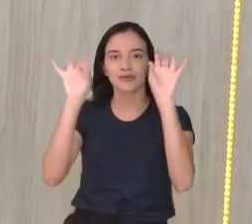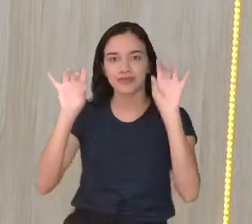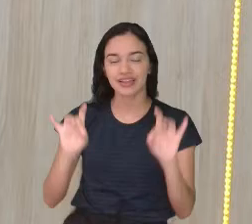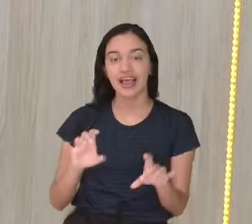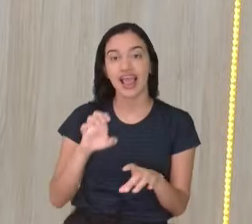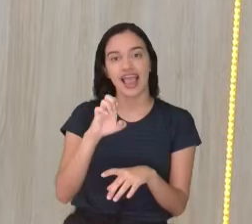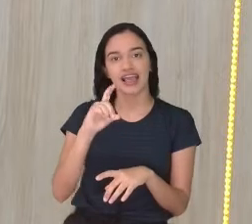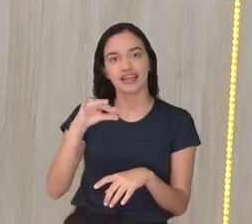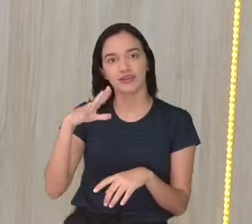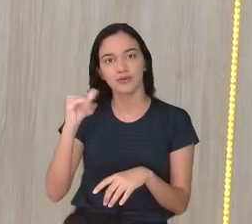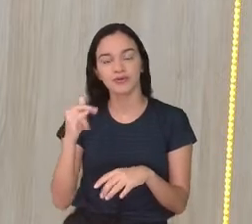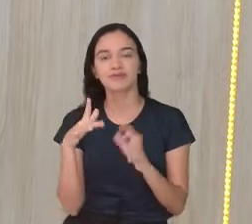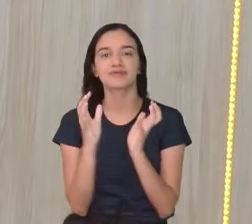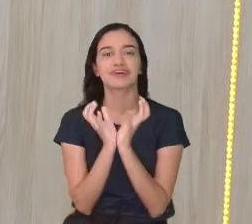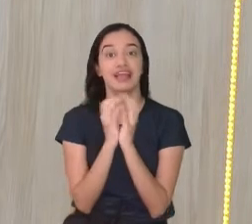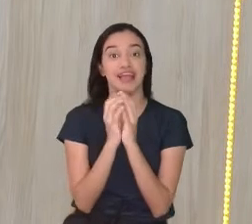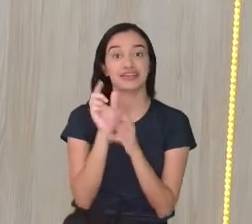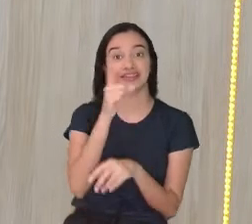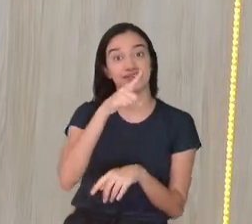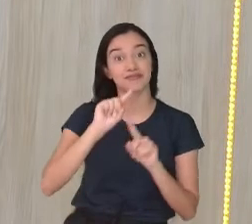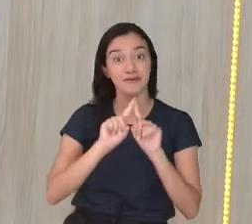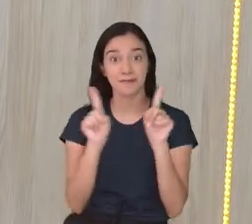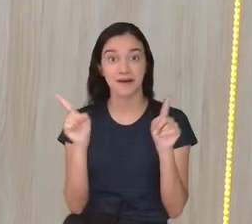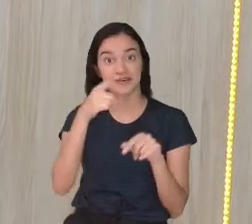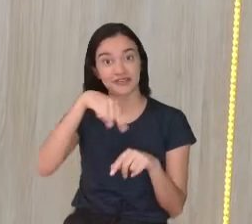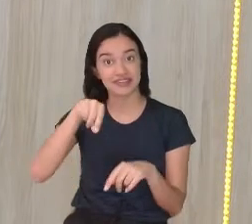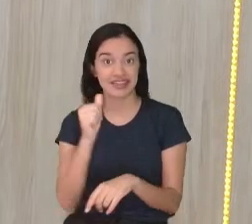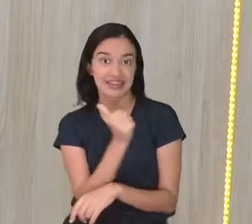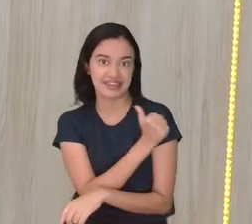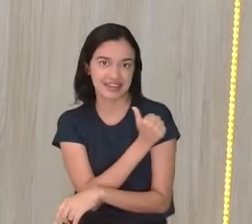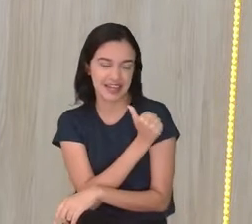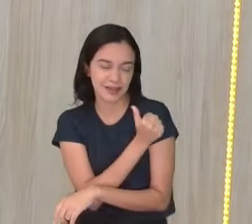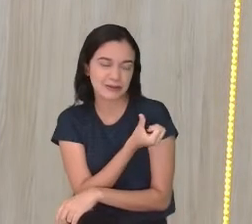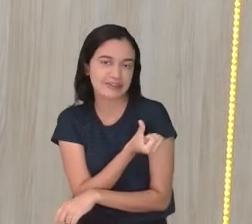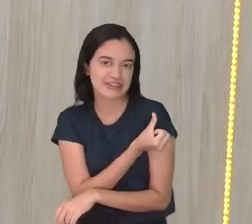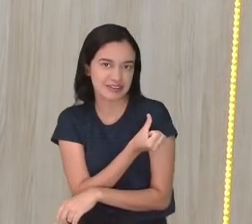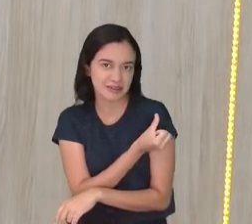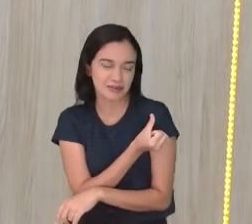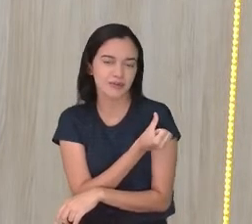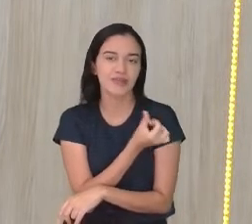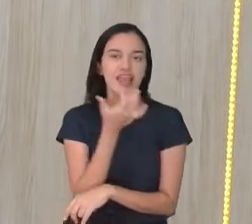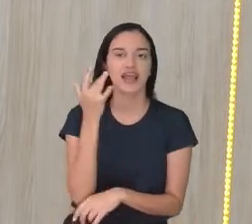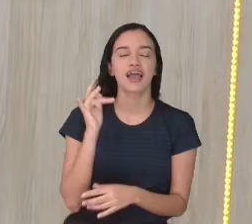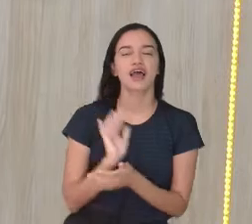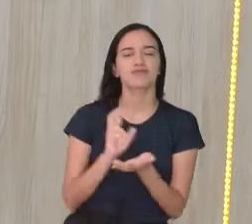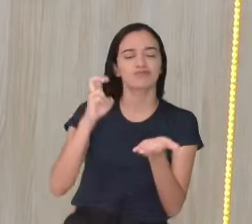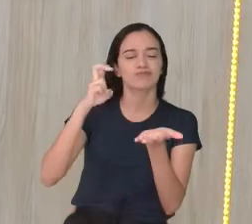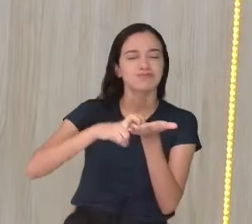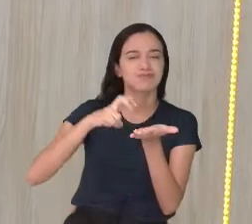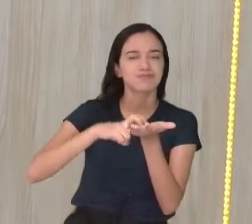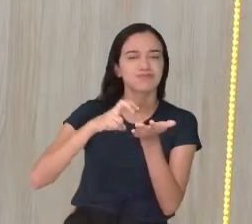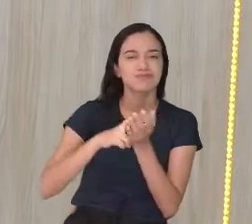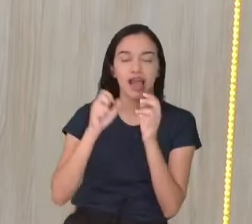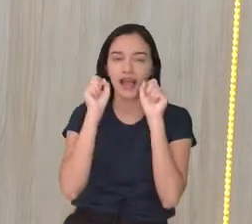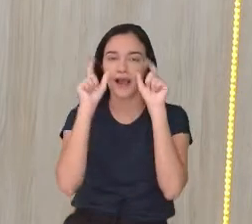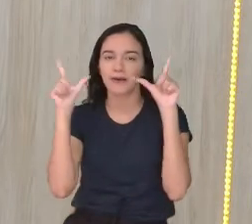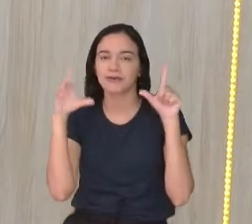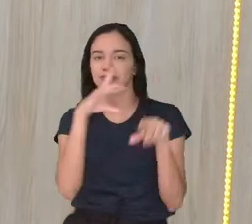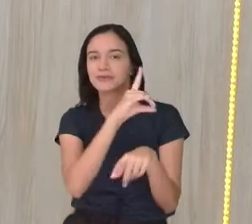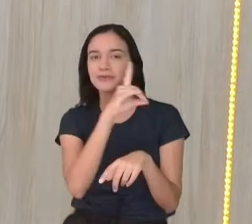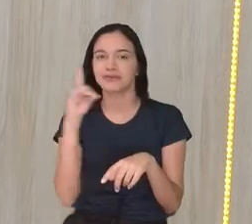Educa Recife. Mas aí você, estudante do sexto ano, amanheceu o dia aí, né? Hoje um dia até